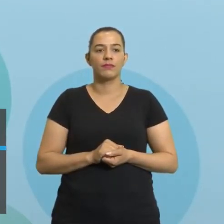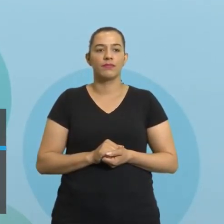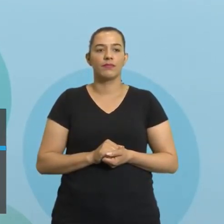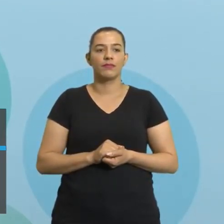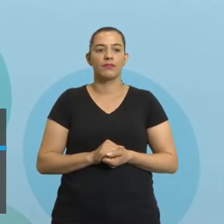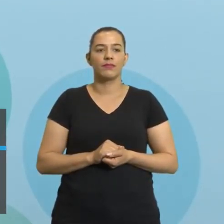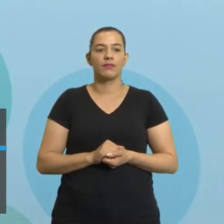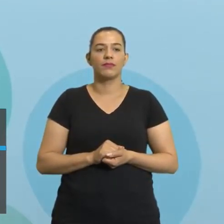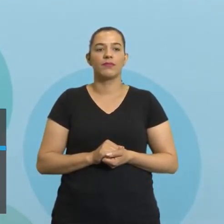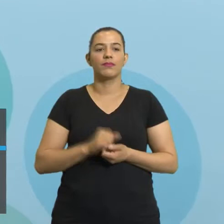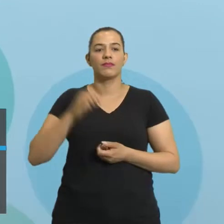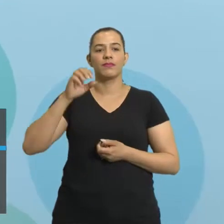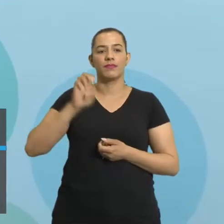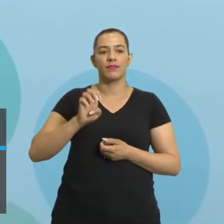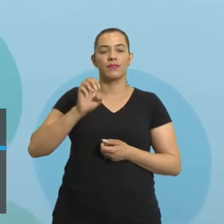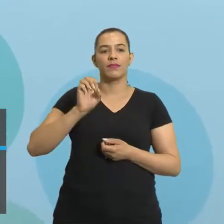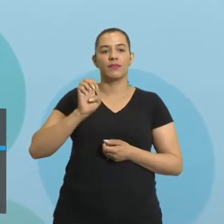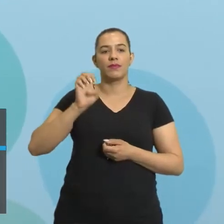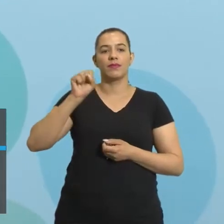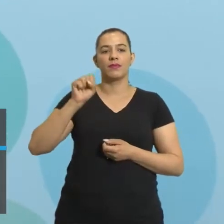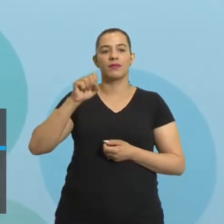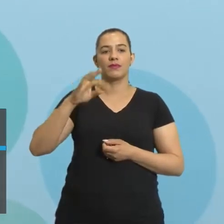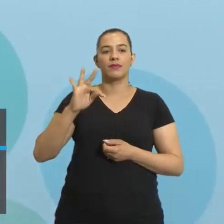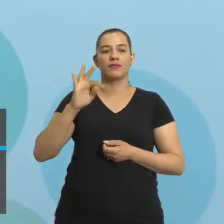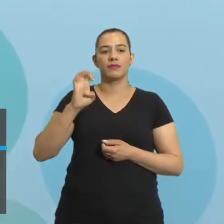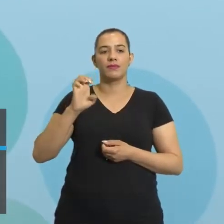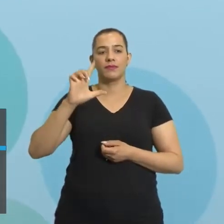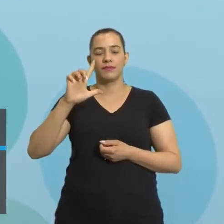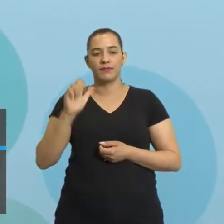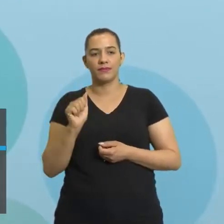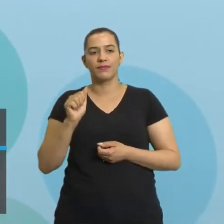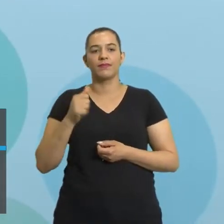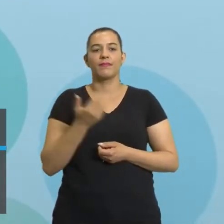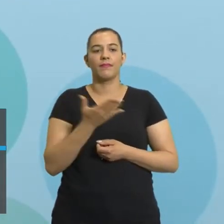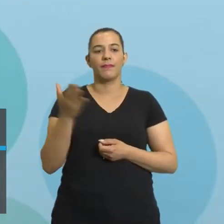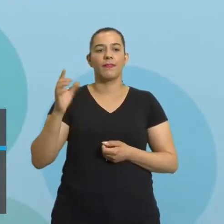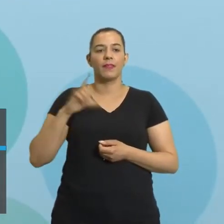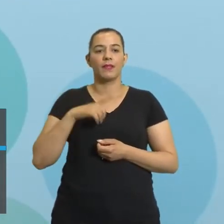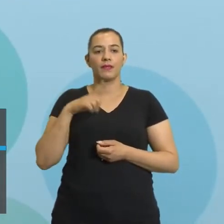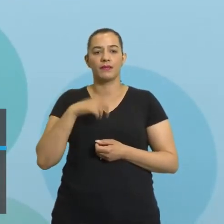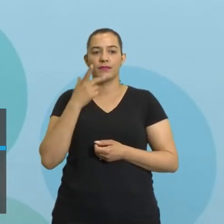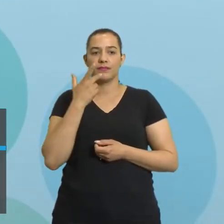como que ela chama? Maristela. Isso, desculpa. A professora Maristela